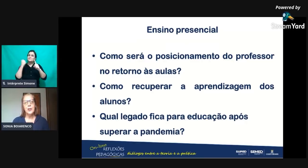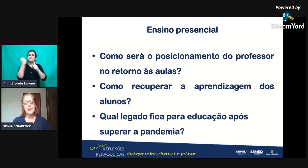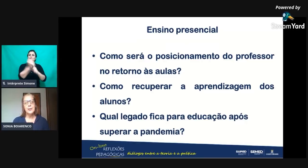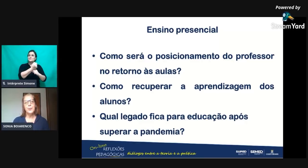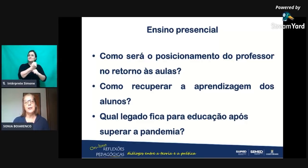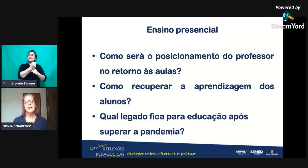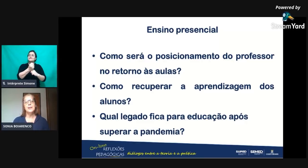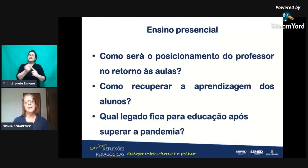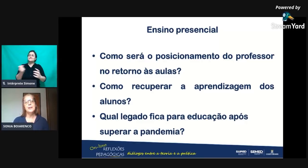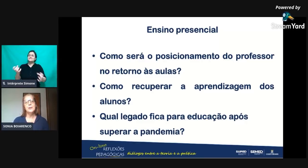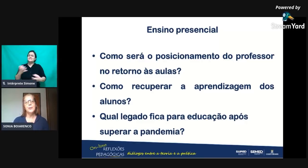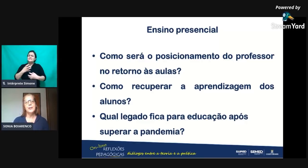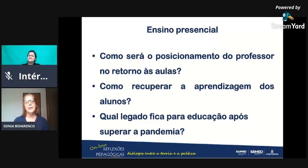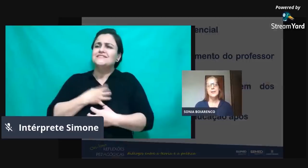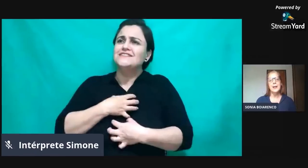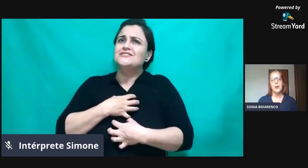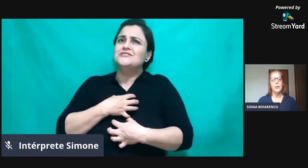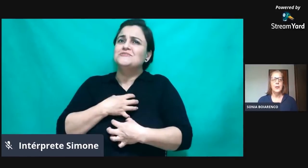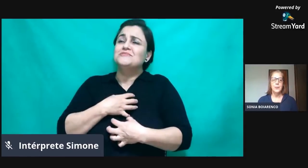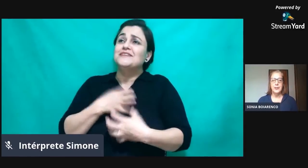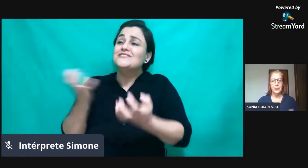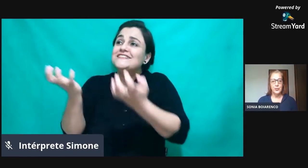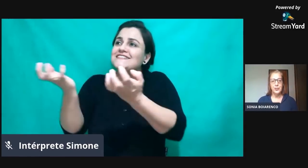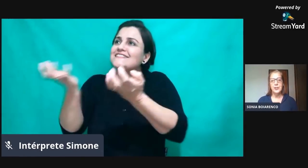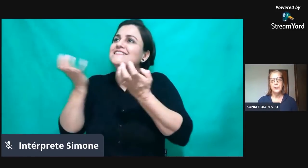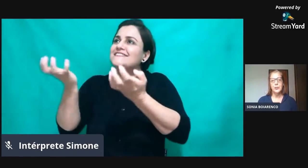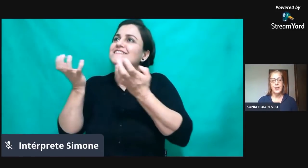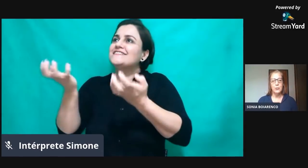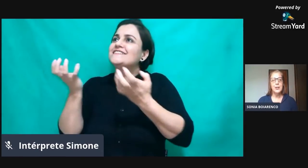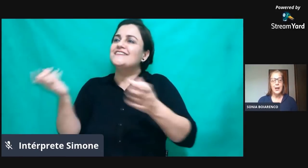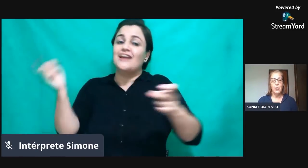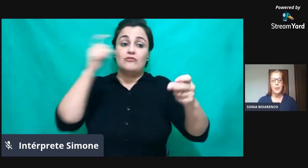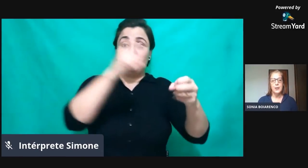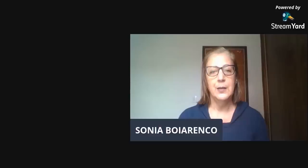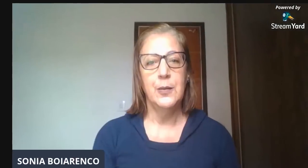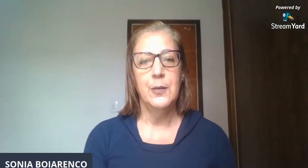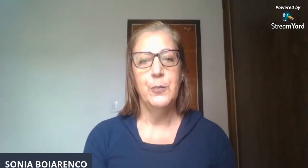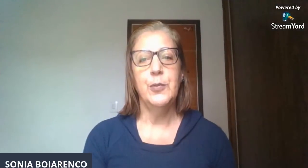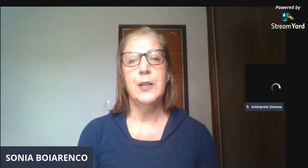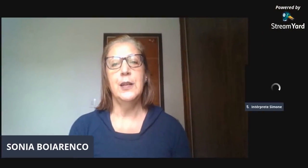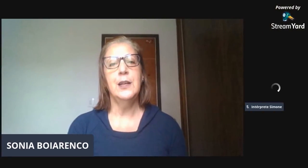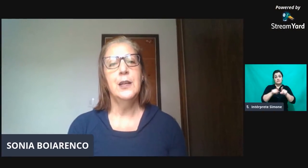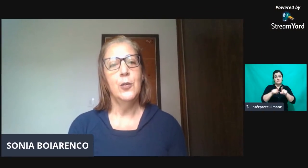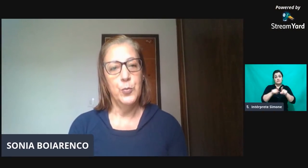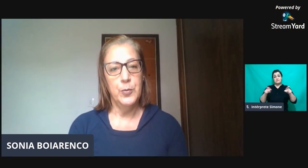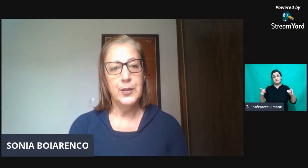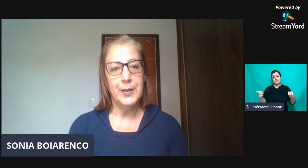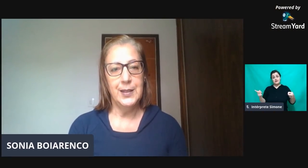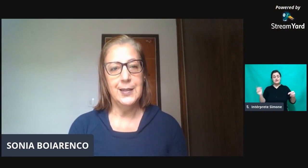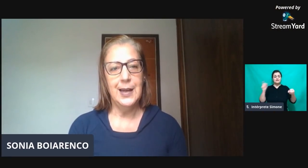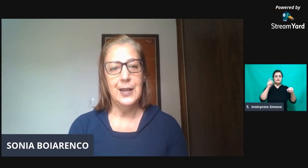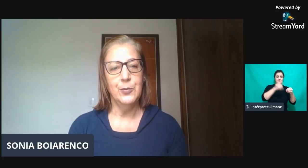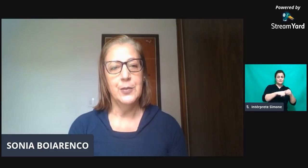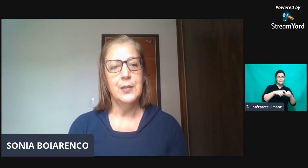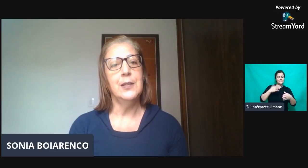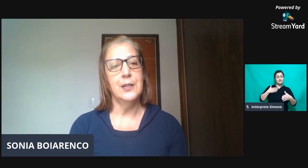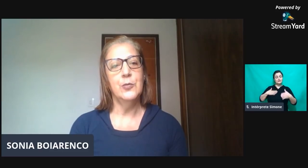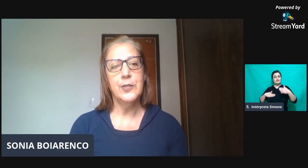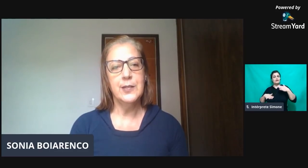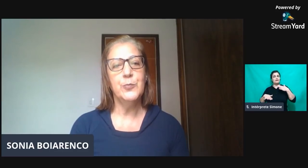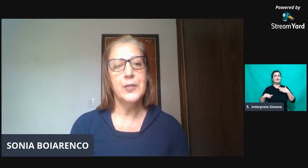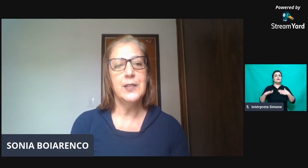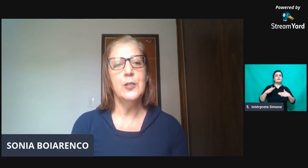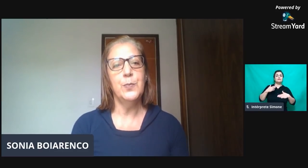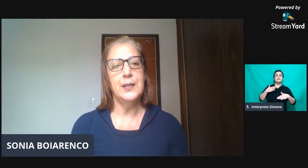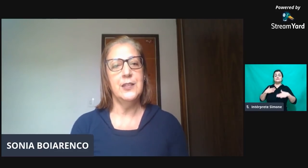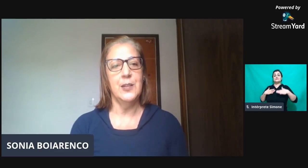está ansiosa por esse ensino presencial. Mas a gente tem que voltar com calma, porque o momento é delicado. Então,